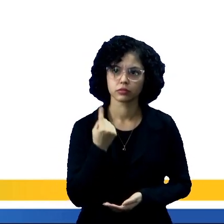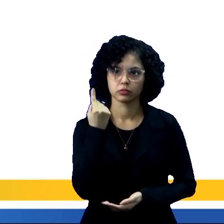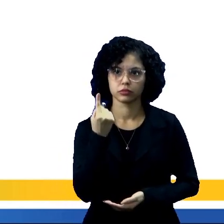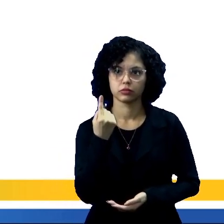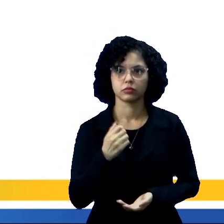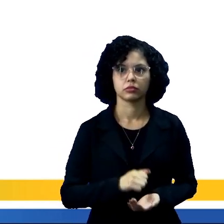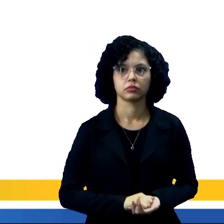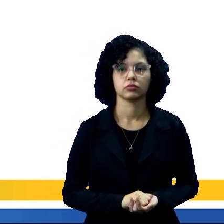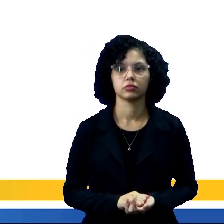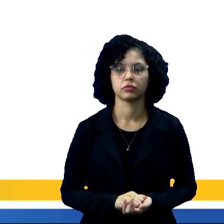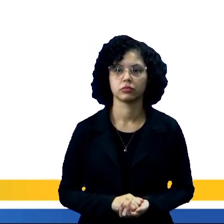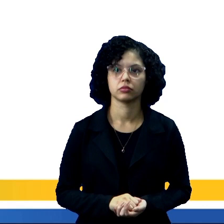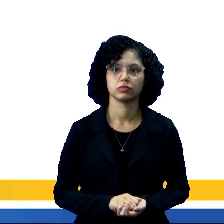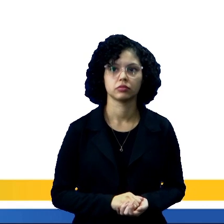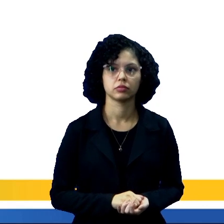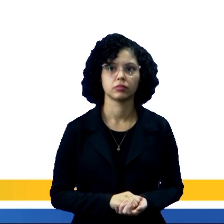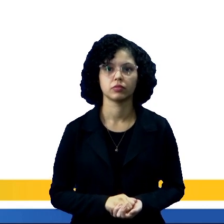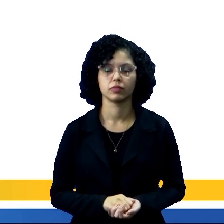reta,